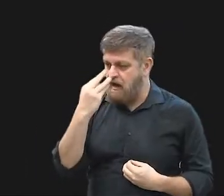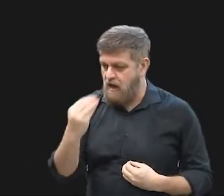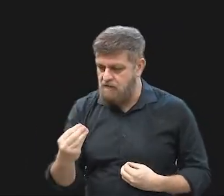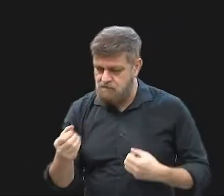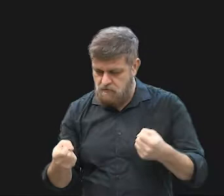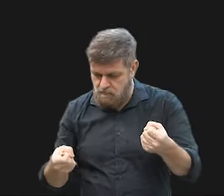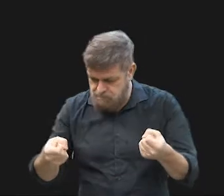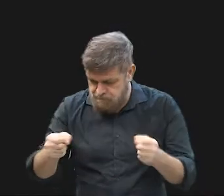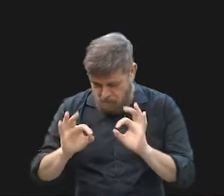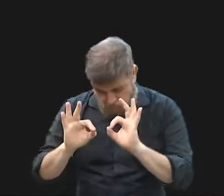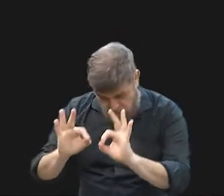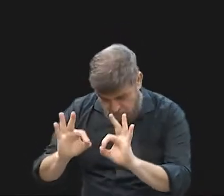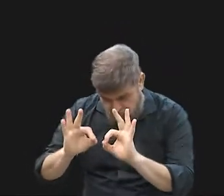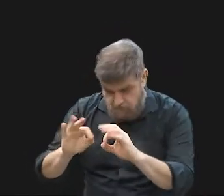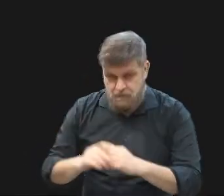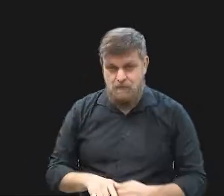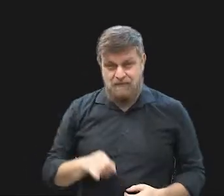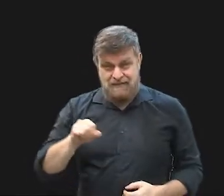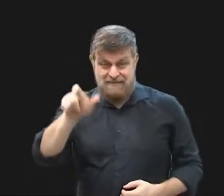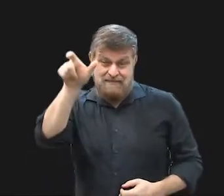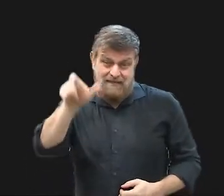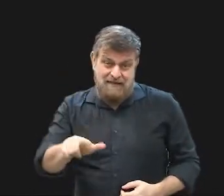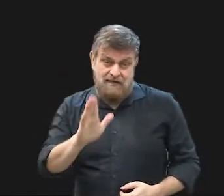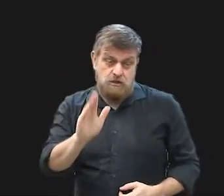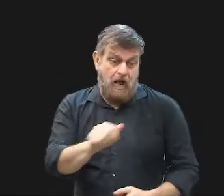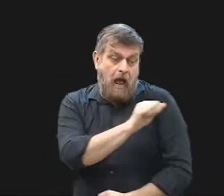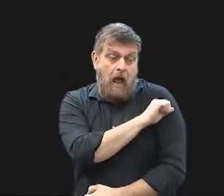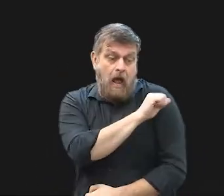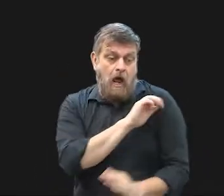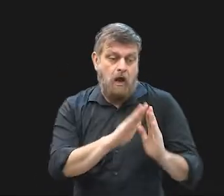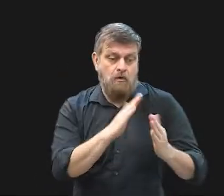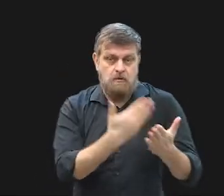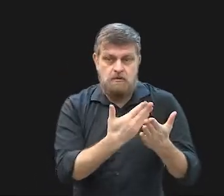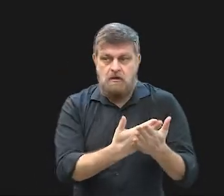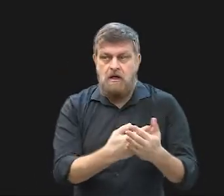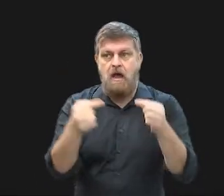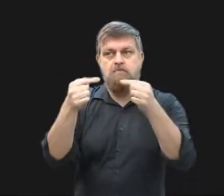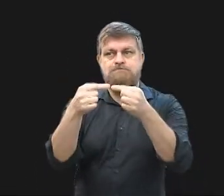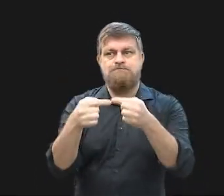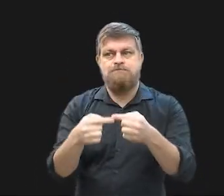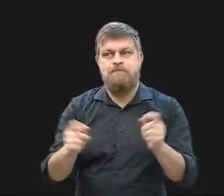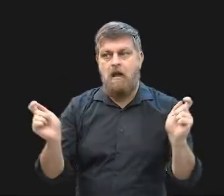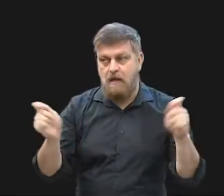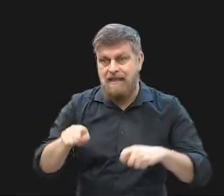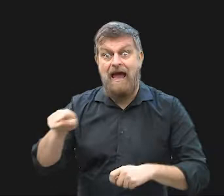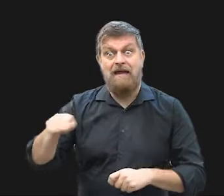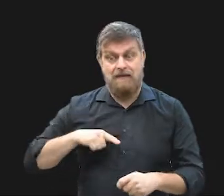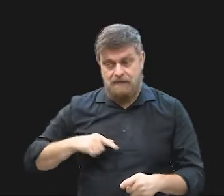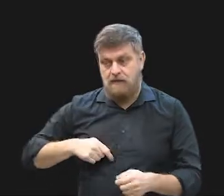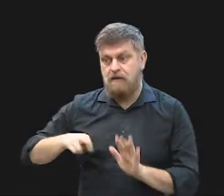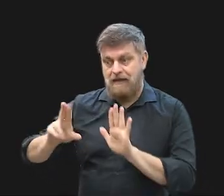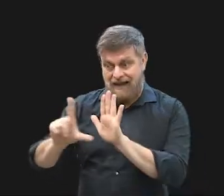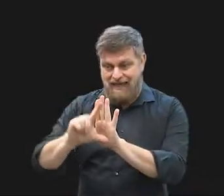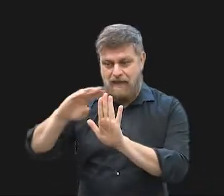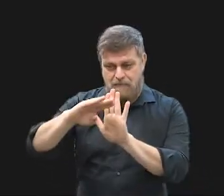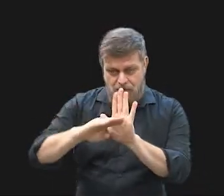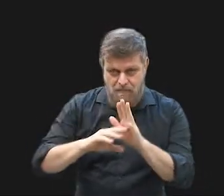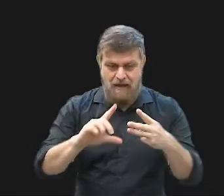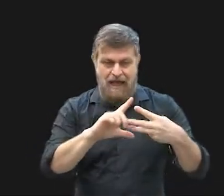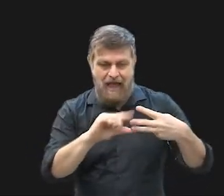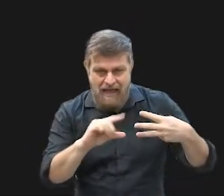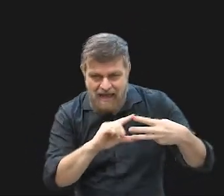o veículo, mas, obviamente, se ele faz o transporte de crianças, eles têm várias exigências, né? Tanto da